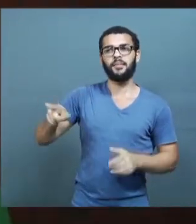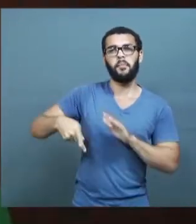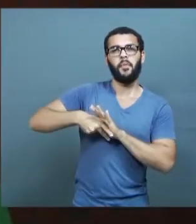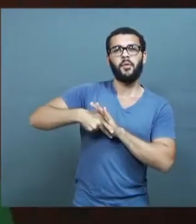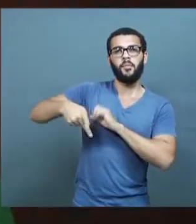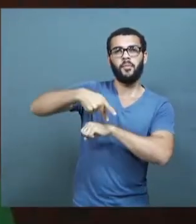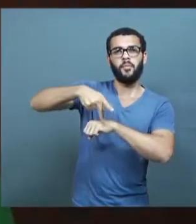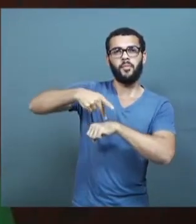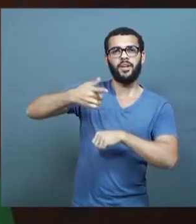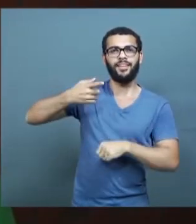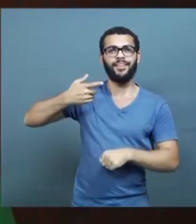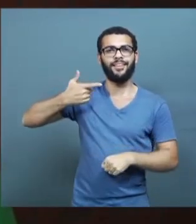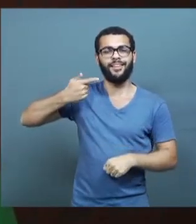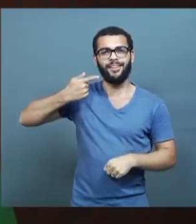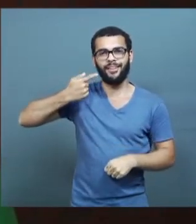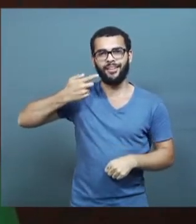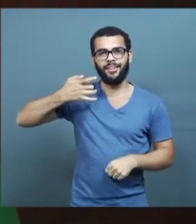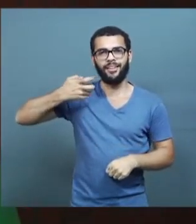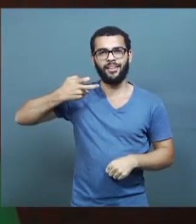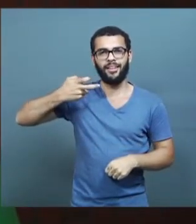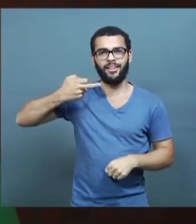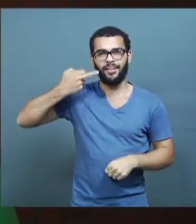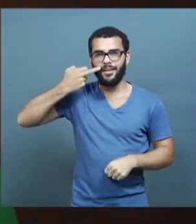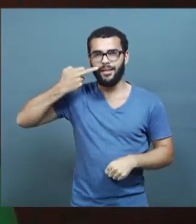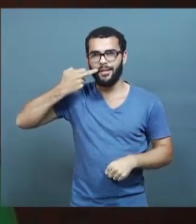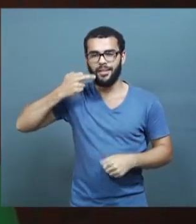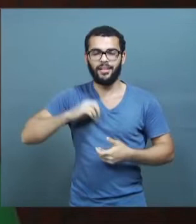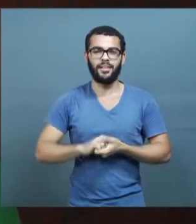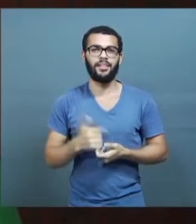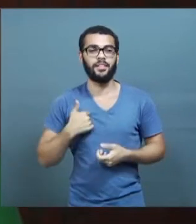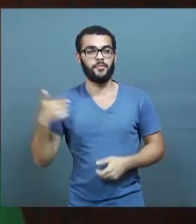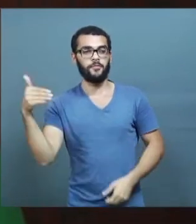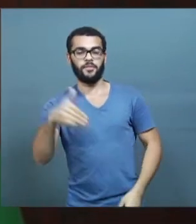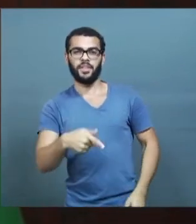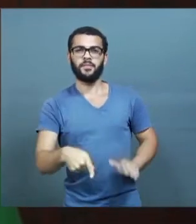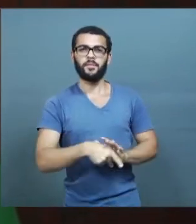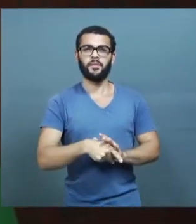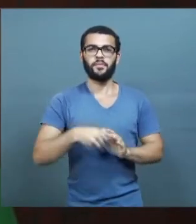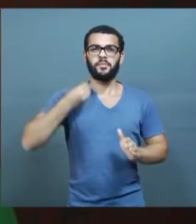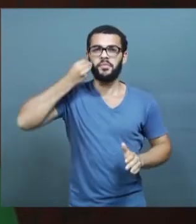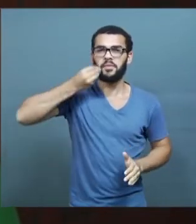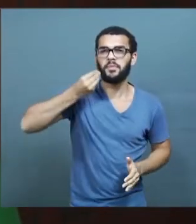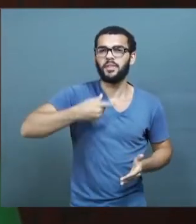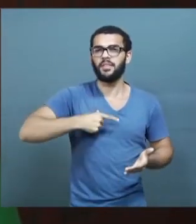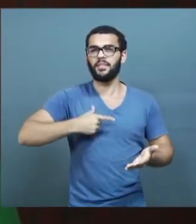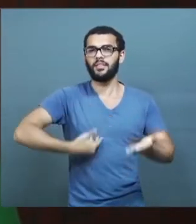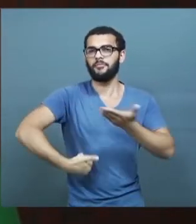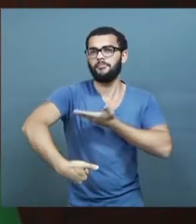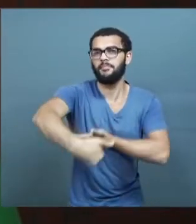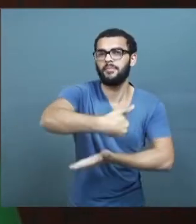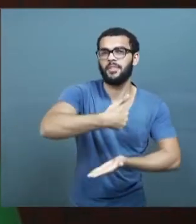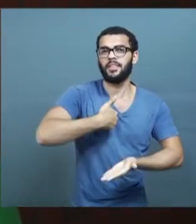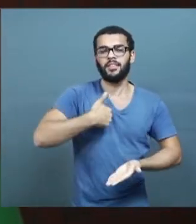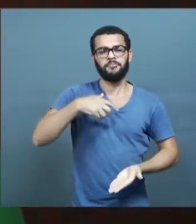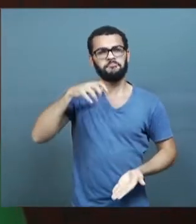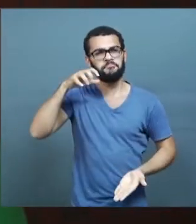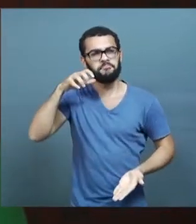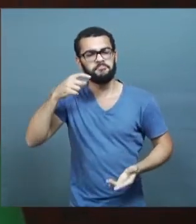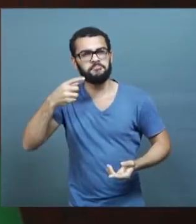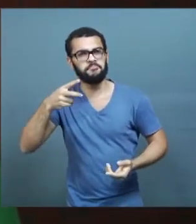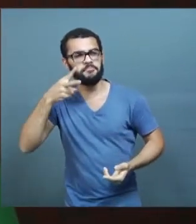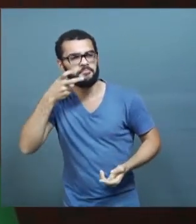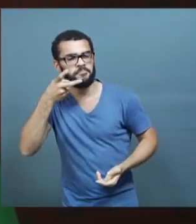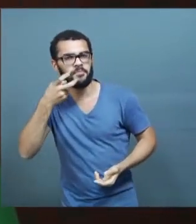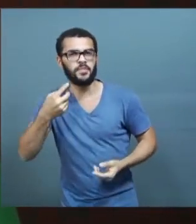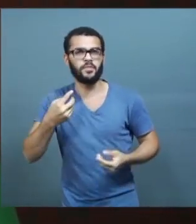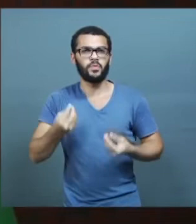Moçambique. A razão principal de vir para aqui trocar experiências, ouvir muito mais como é que são geridos esses problemas que a